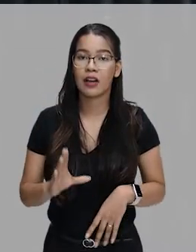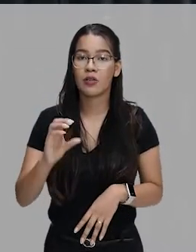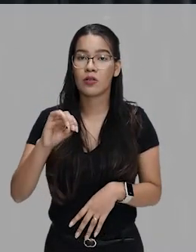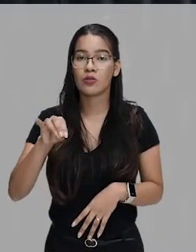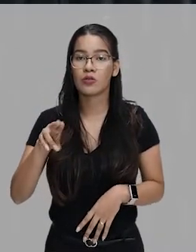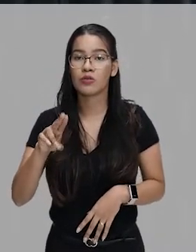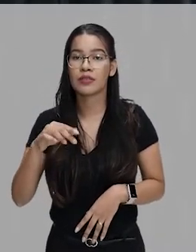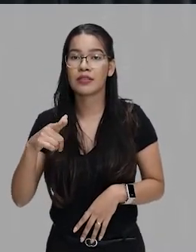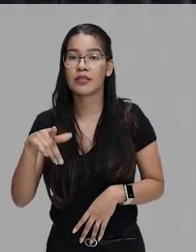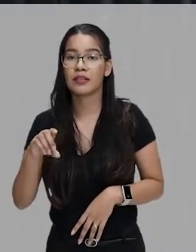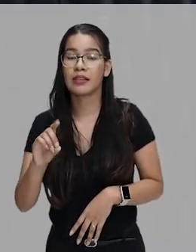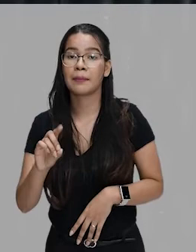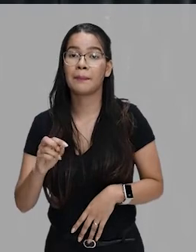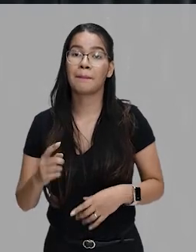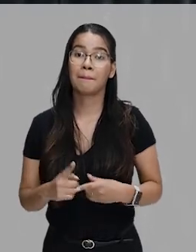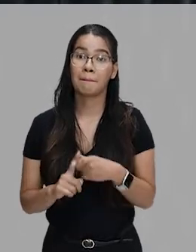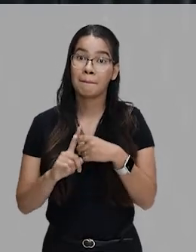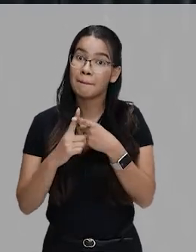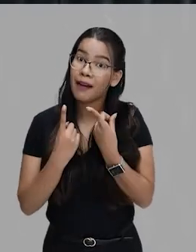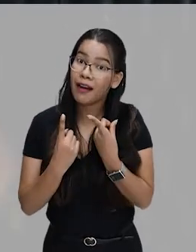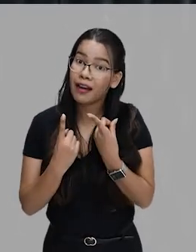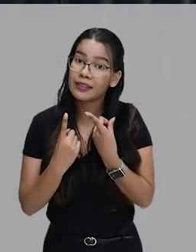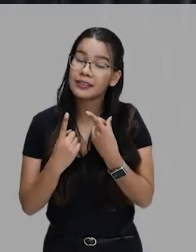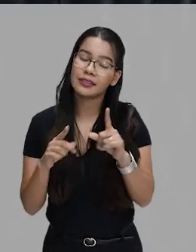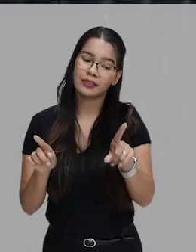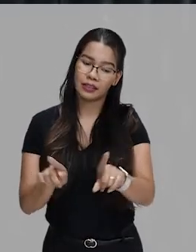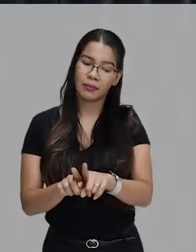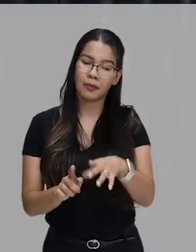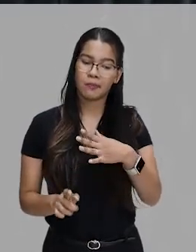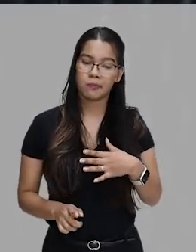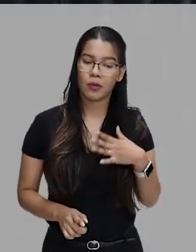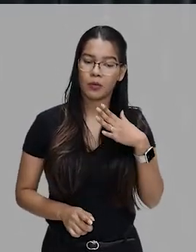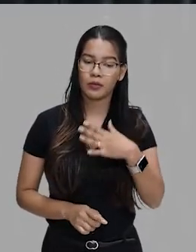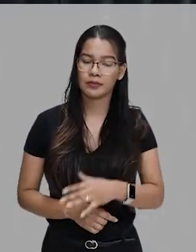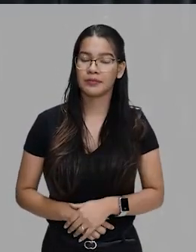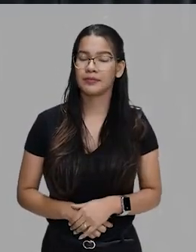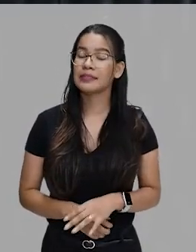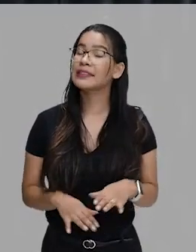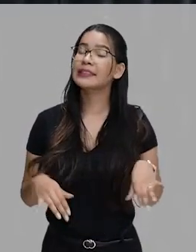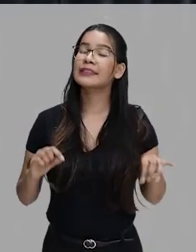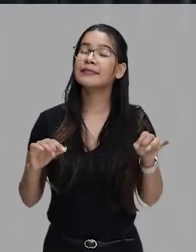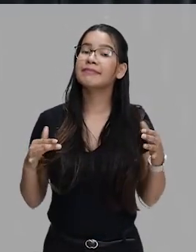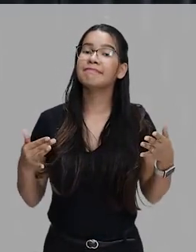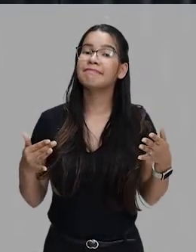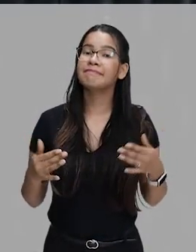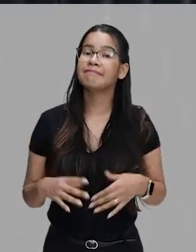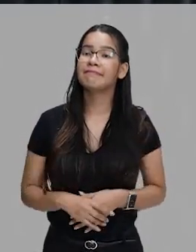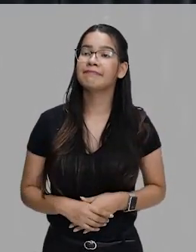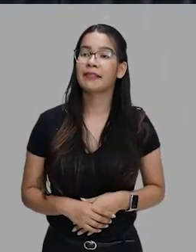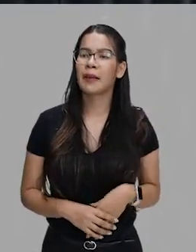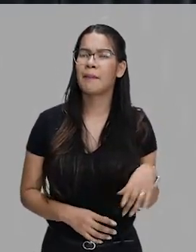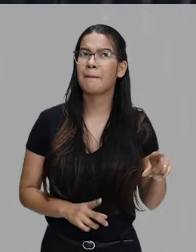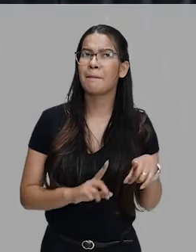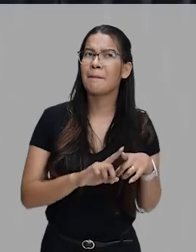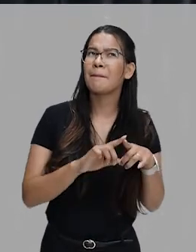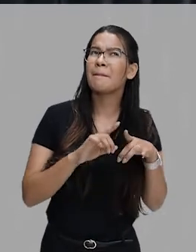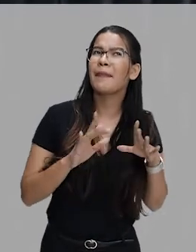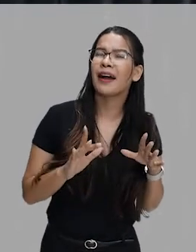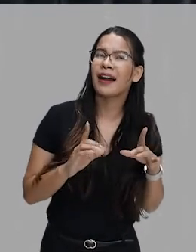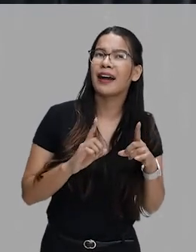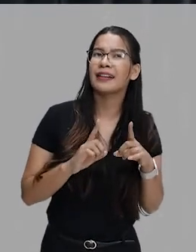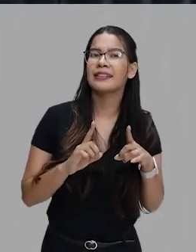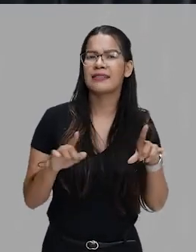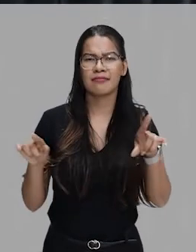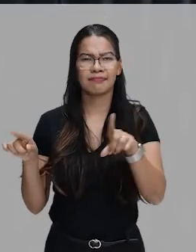é mas, a oração é mas também gosta de filme de terror. E aí? Mas